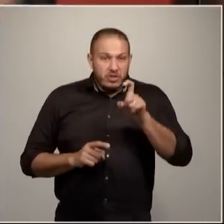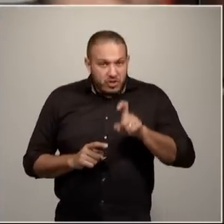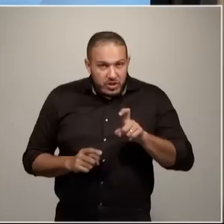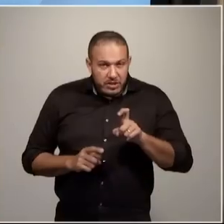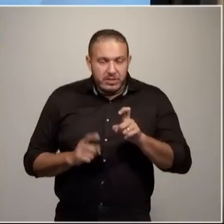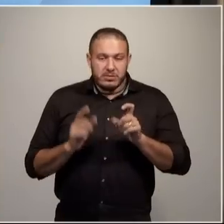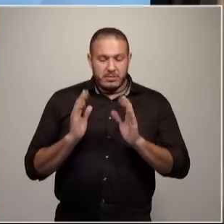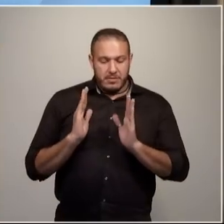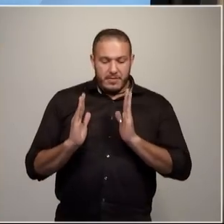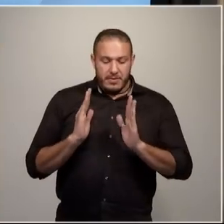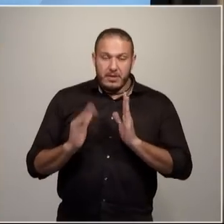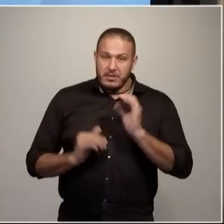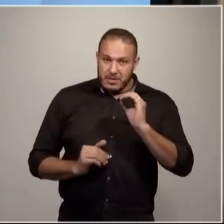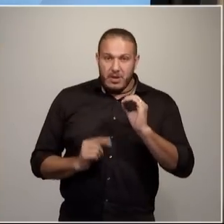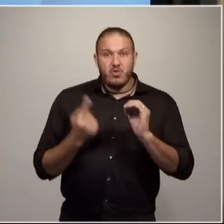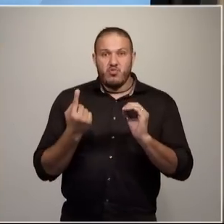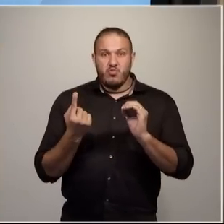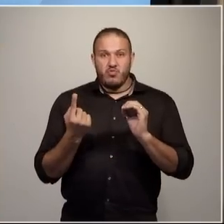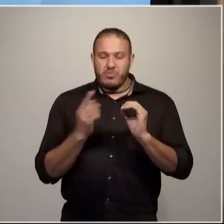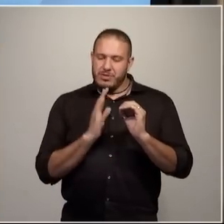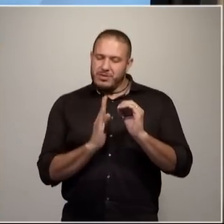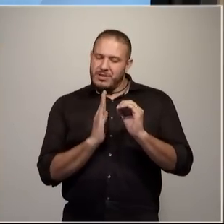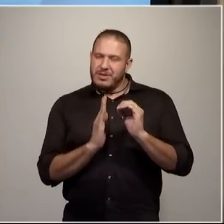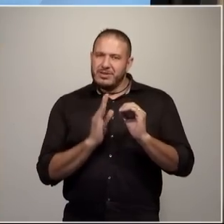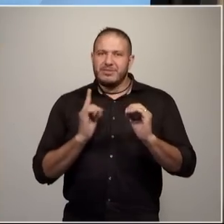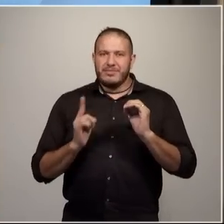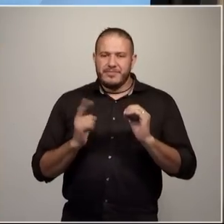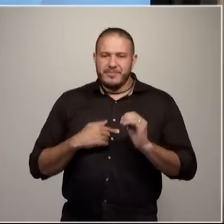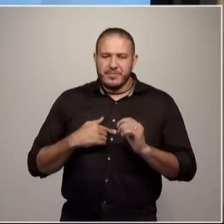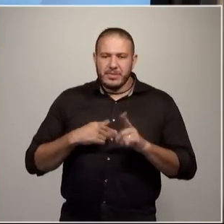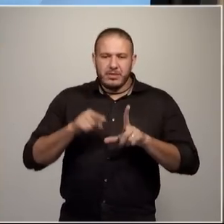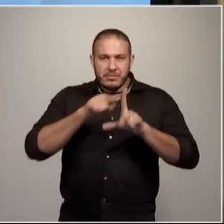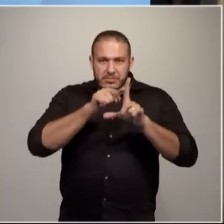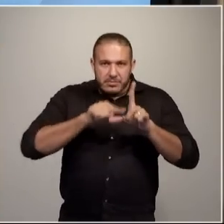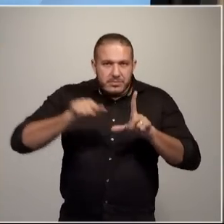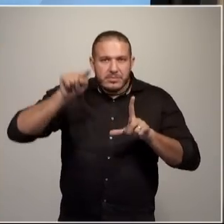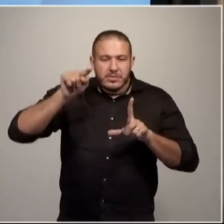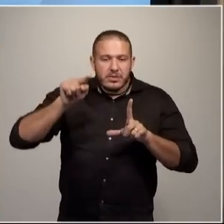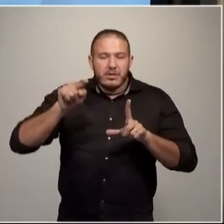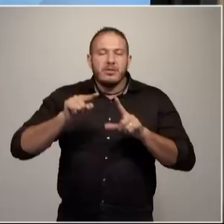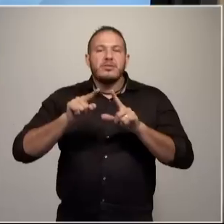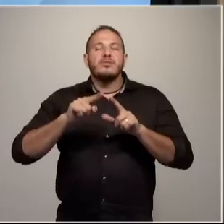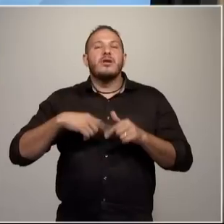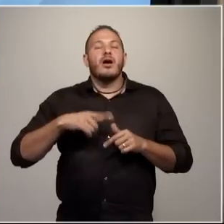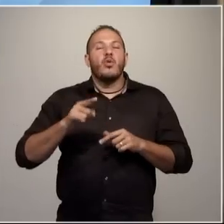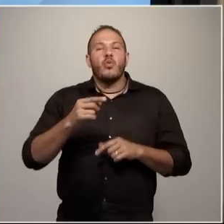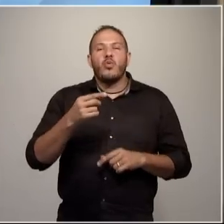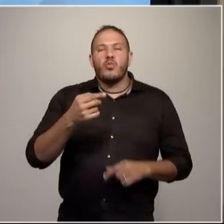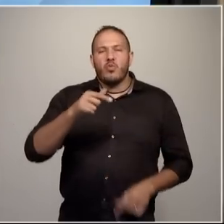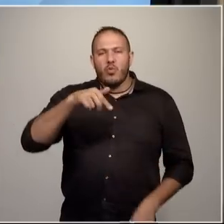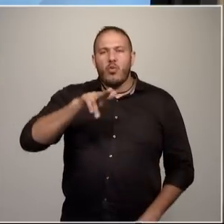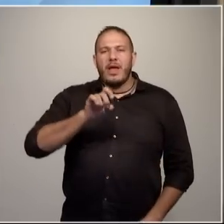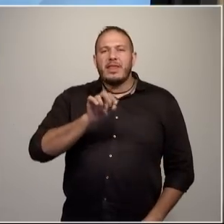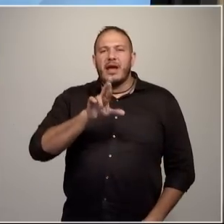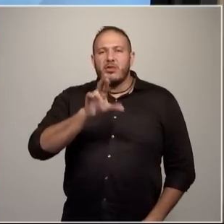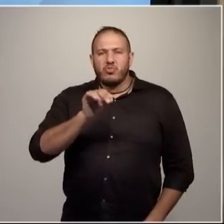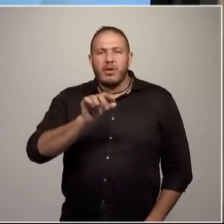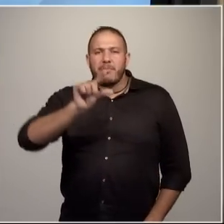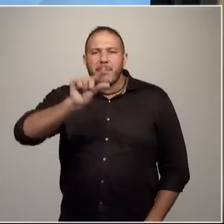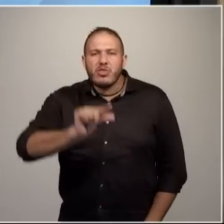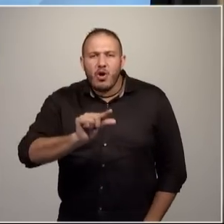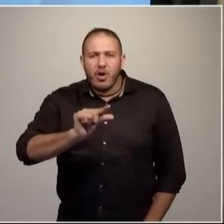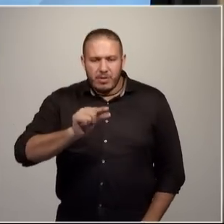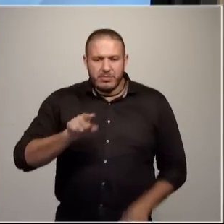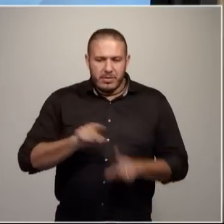entre 0 e 1. Entre 0 e 1, o quadrado é menor do que o x. Entre 0 e 1, a reta y igual